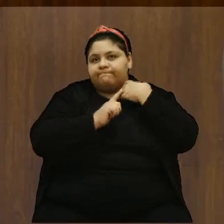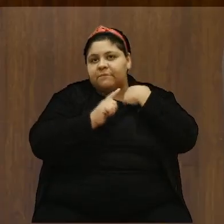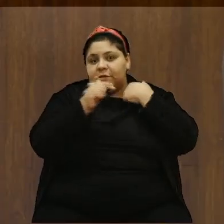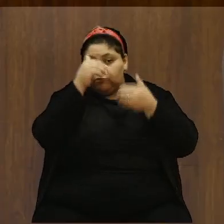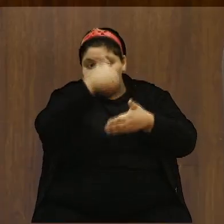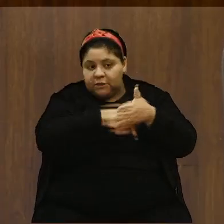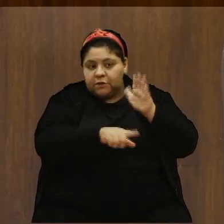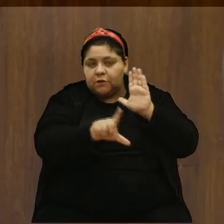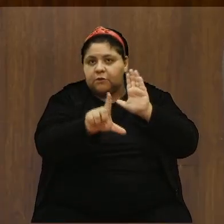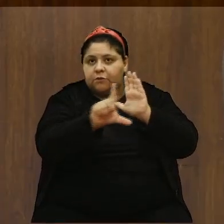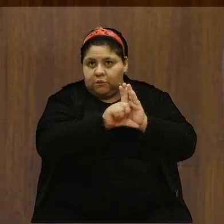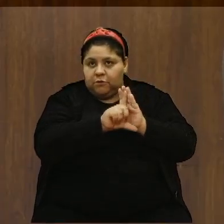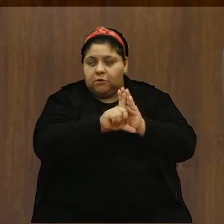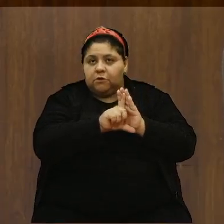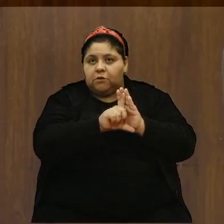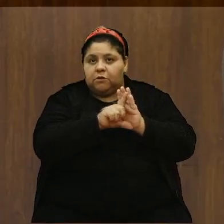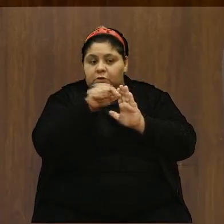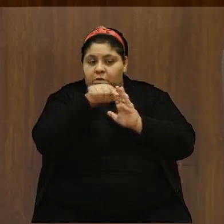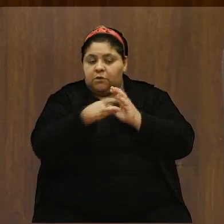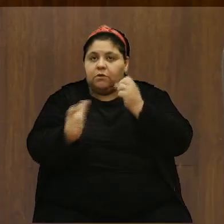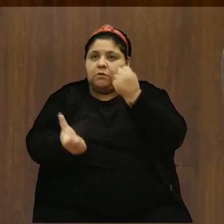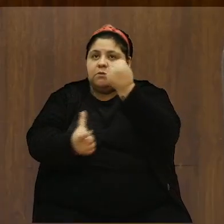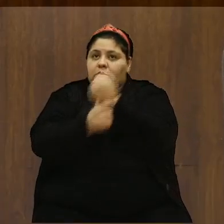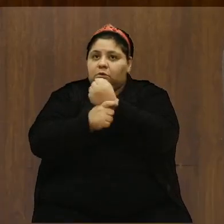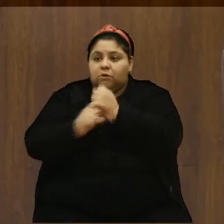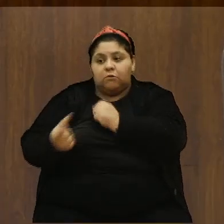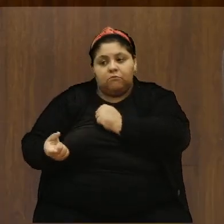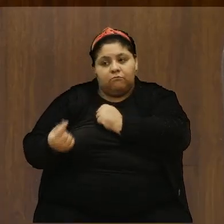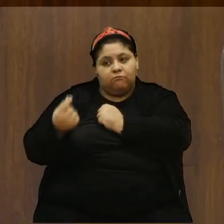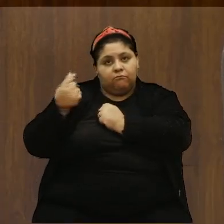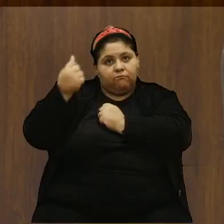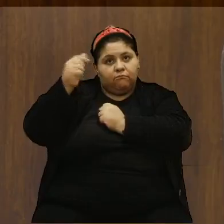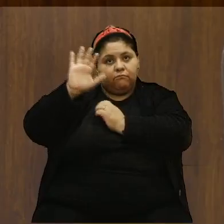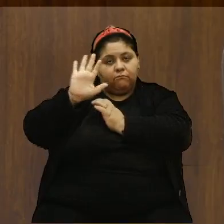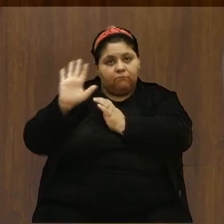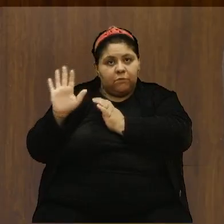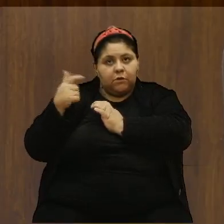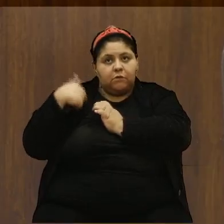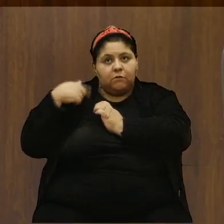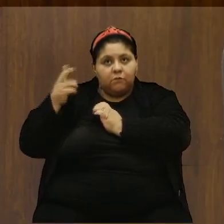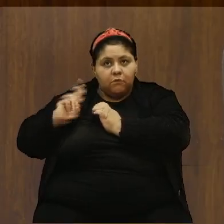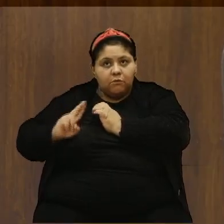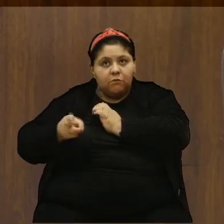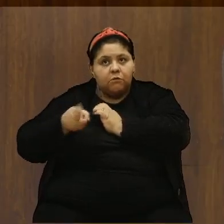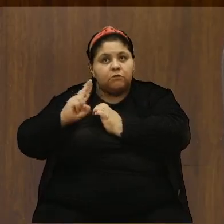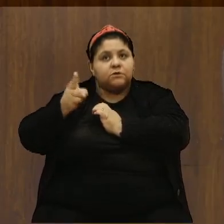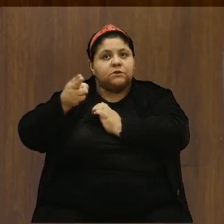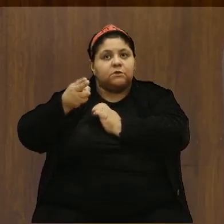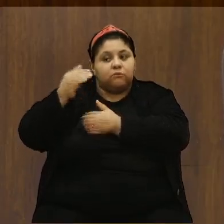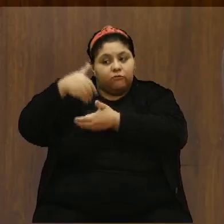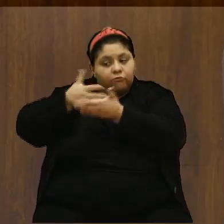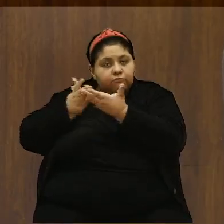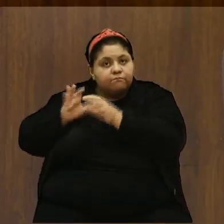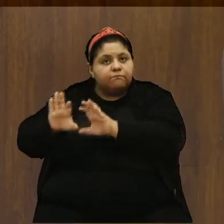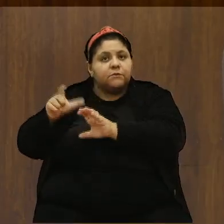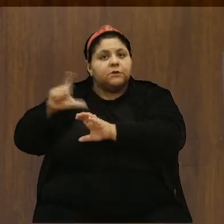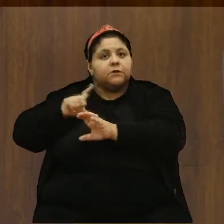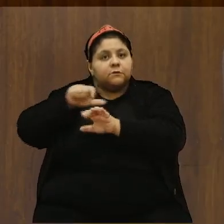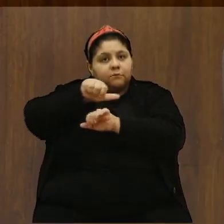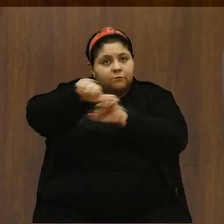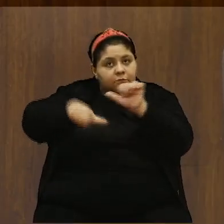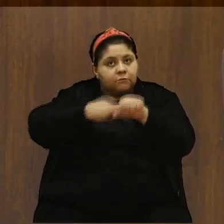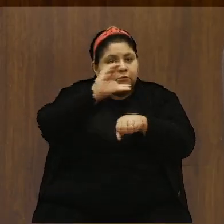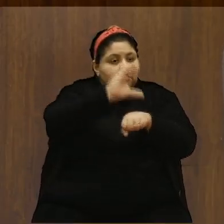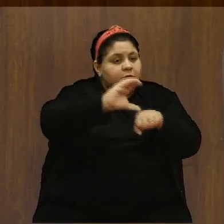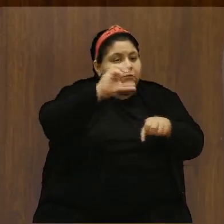lei. Se o objeto é garantir enriquecimento, eu vou sempre me colocar de forma contrária. Nós temos que alterar o